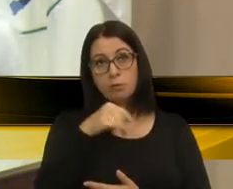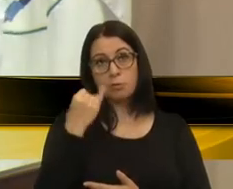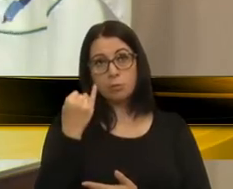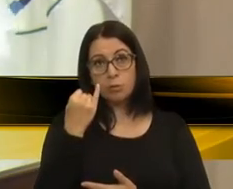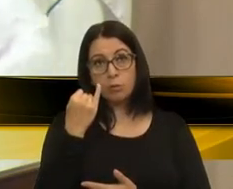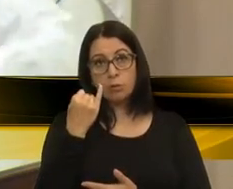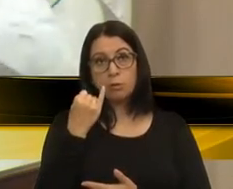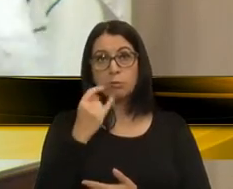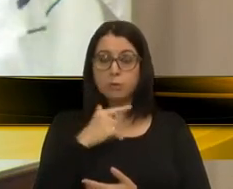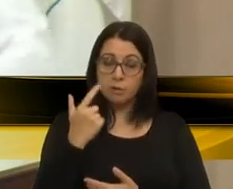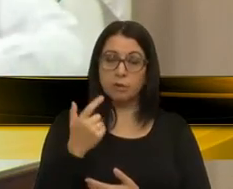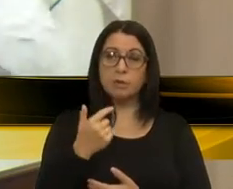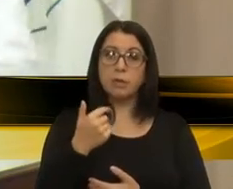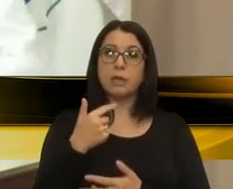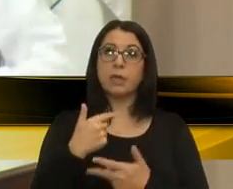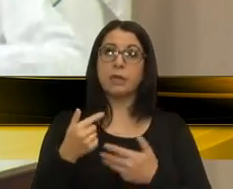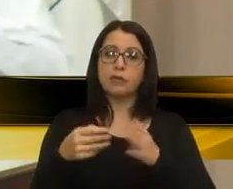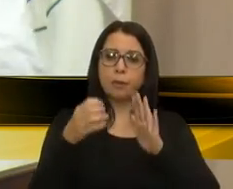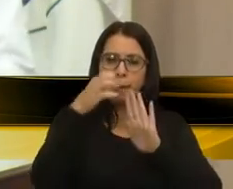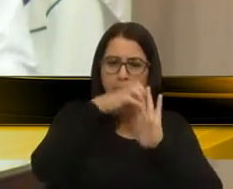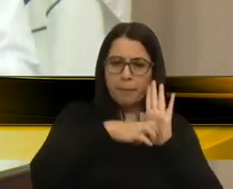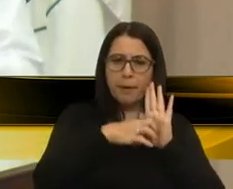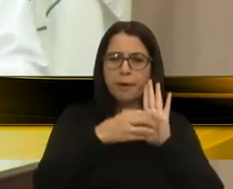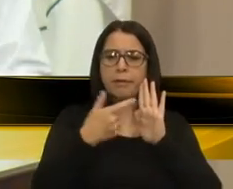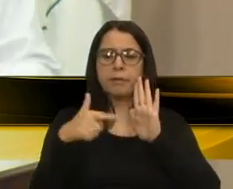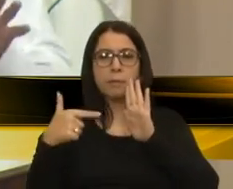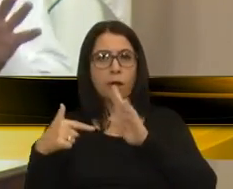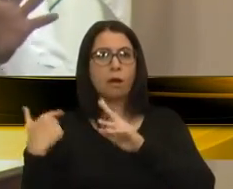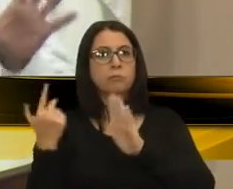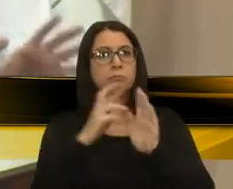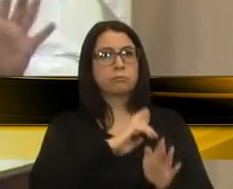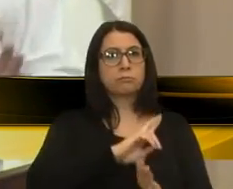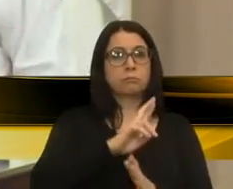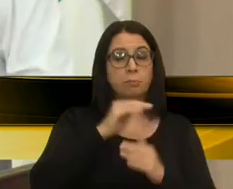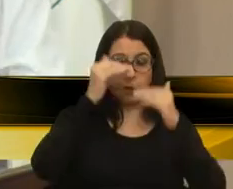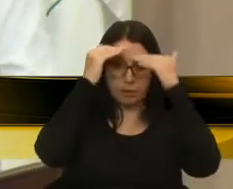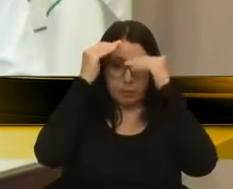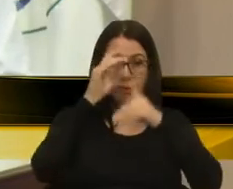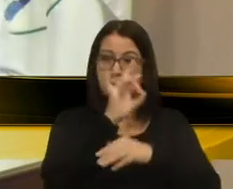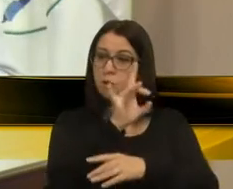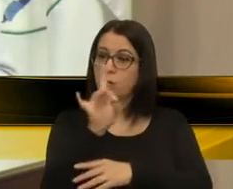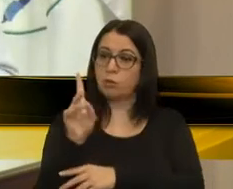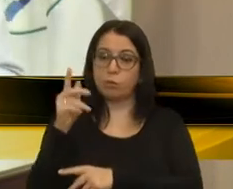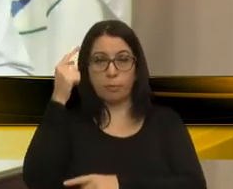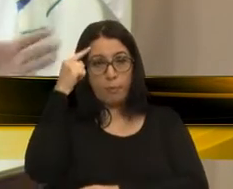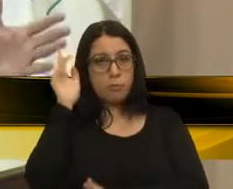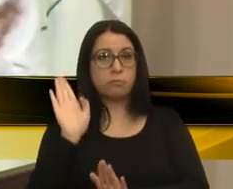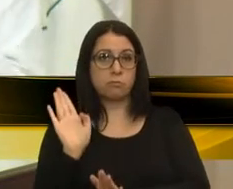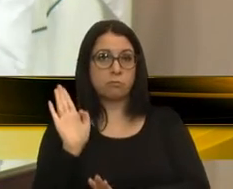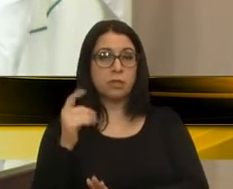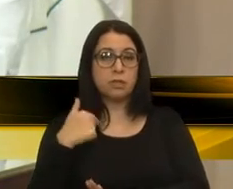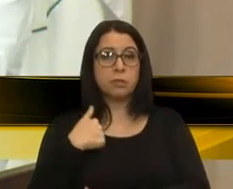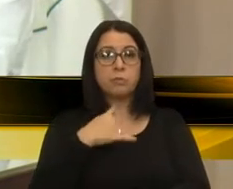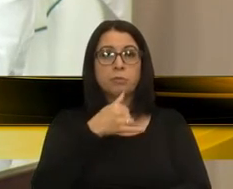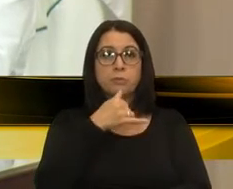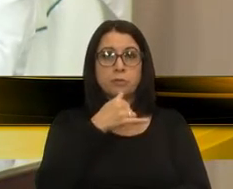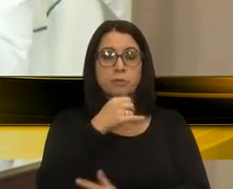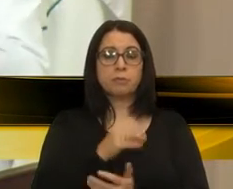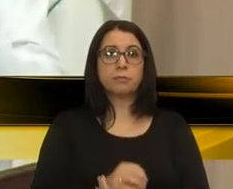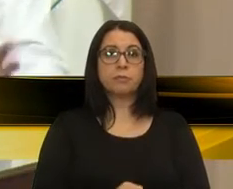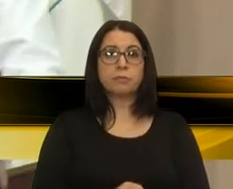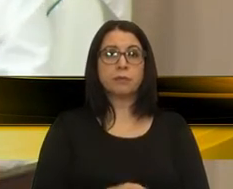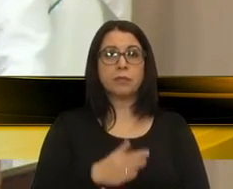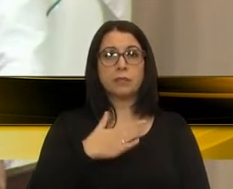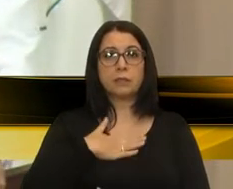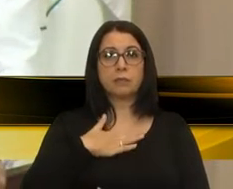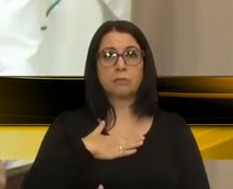tem desdobramentos, em emenda, em trabalho, em representação. Mas respeito cada um como pensa. Eu, por exemplo, dentro do meu